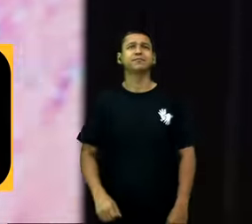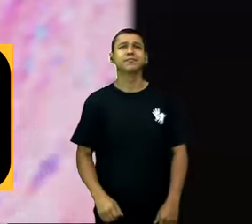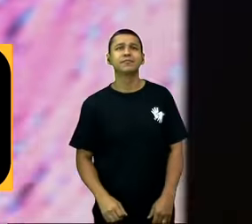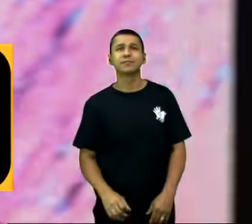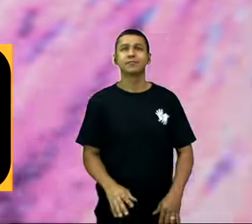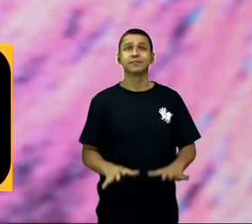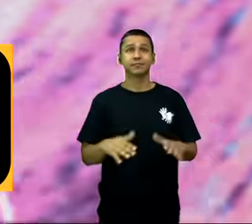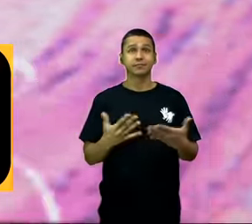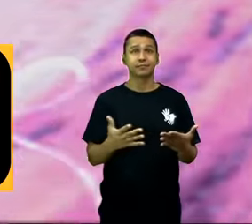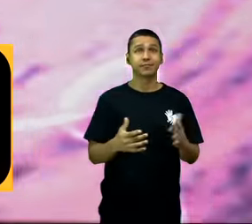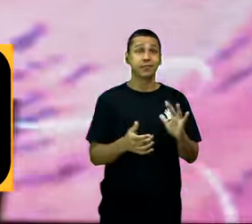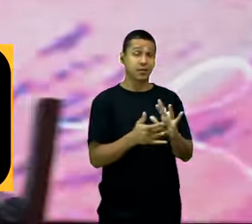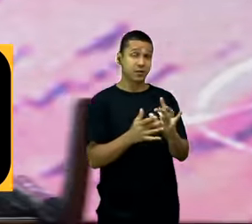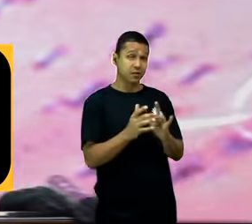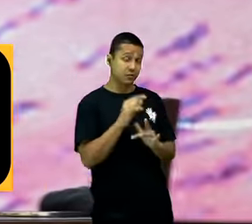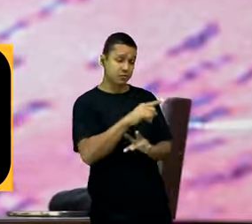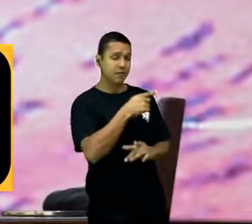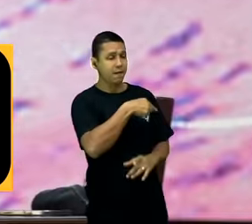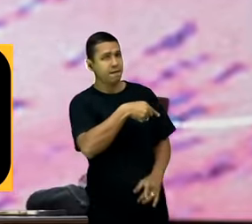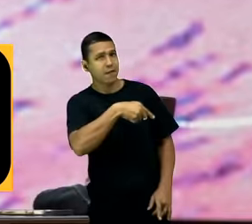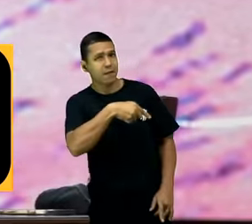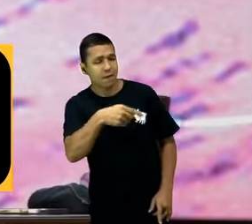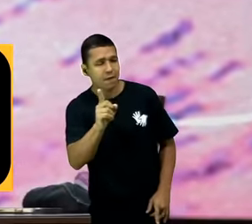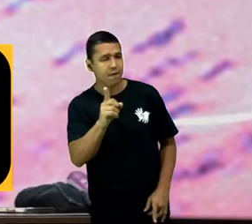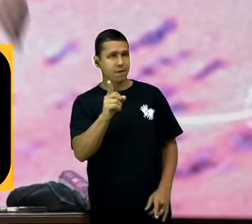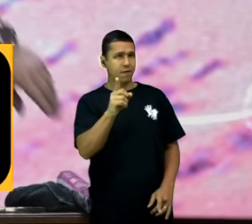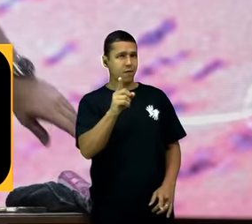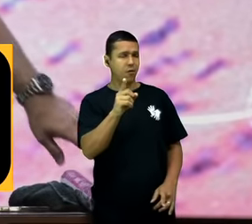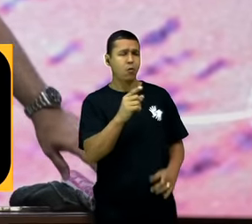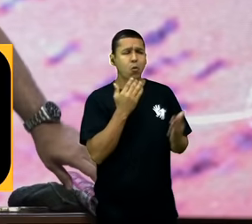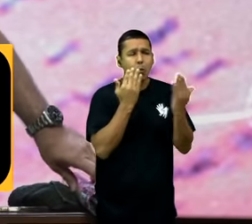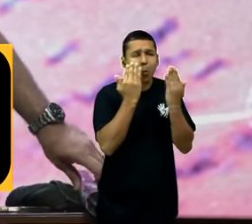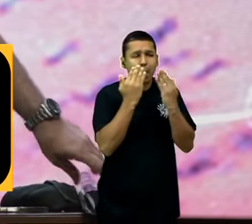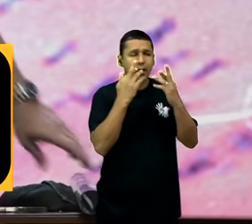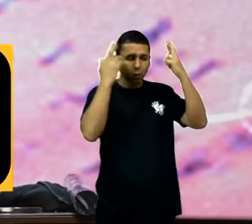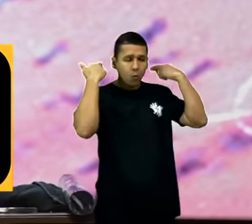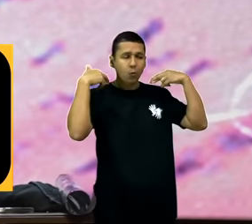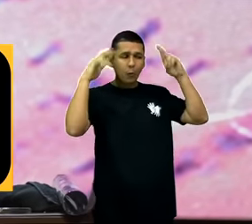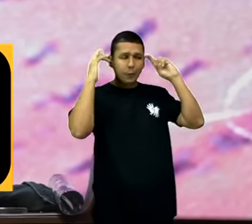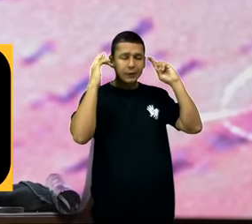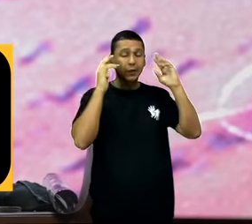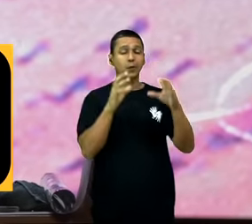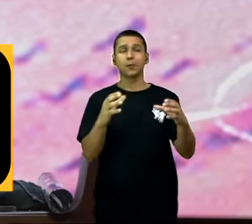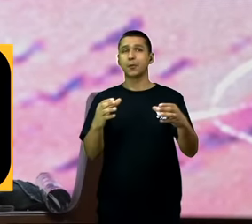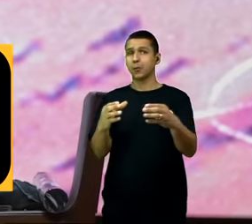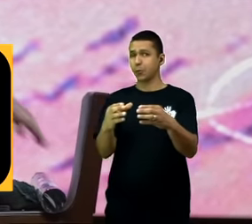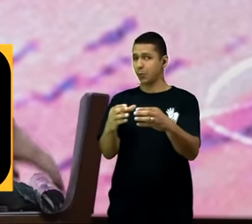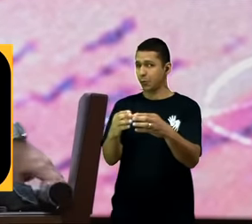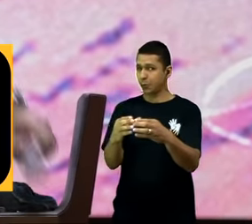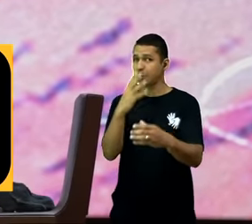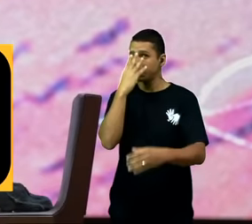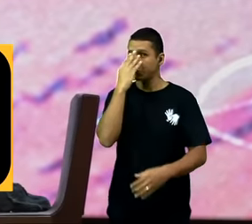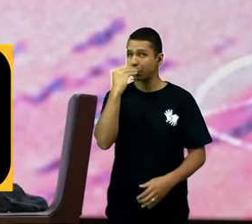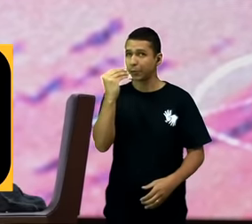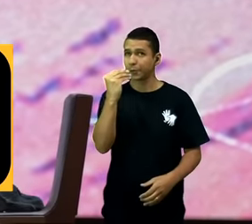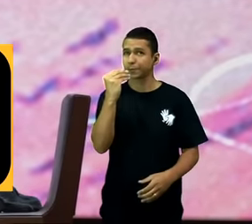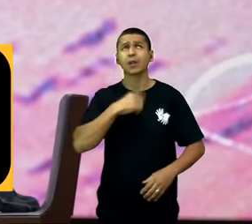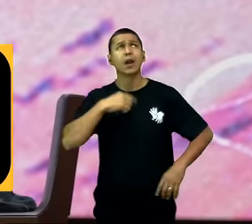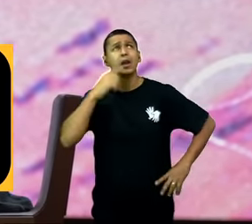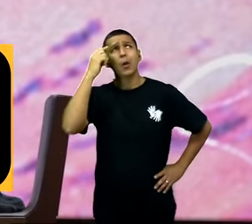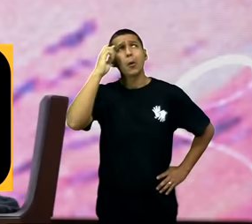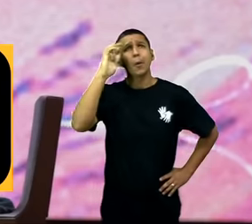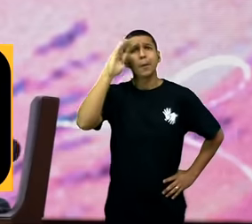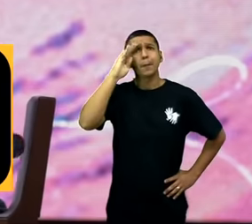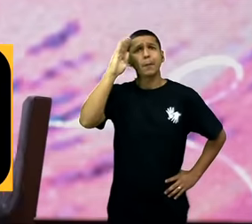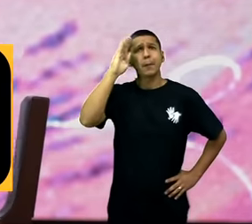Eis que eu estou enviando como cordeiro no meio de lobos. Aí Jesus diz assim, não leve bolsa. Eu fico imaginando os caras assim, ó. Ih,